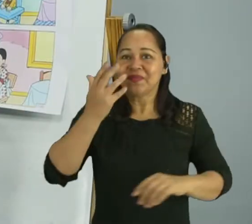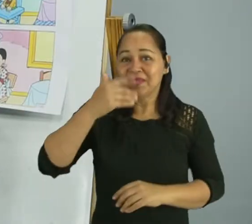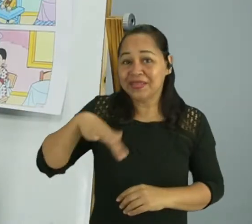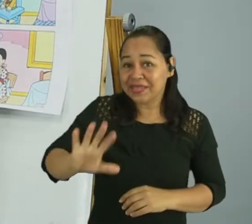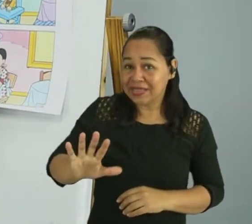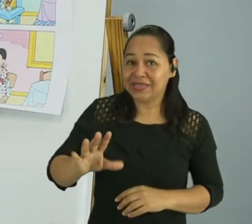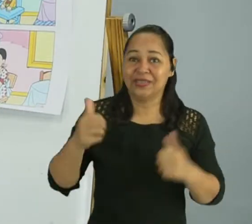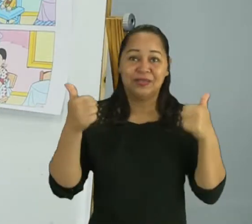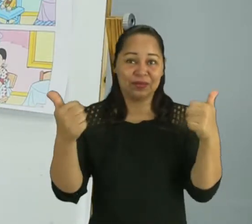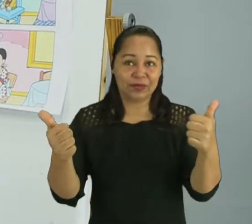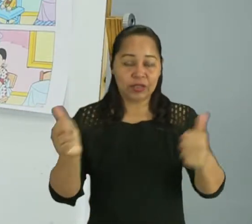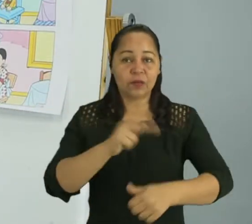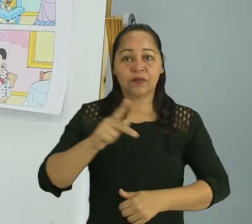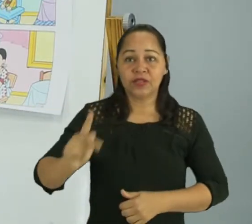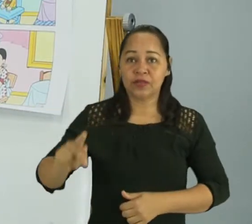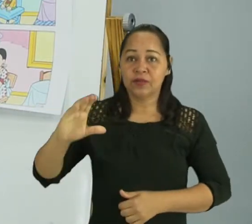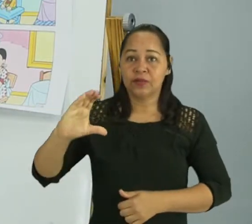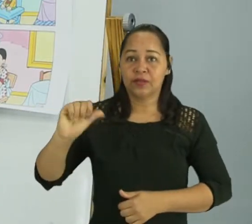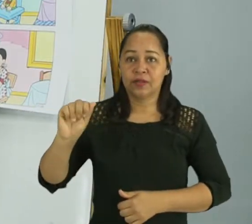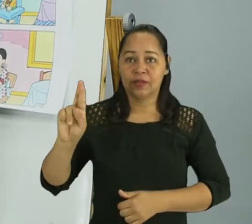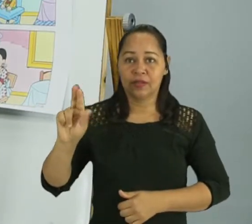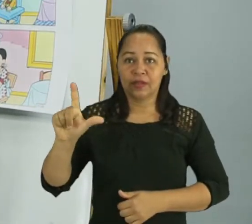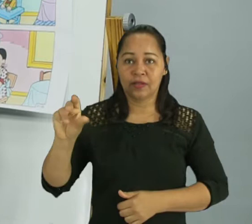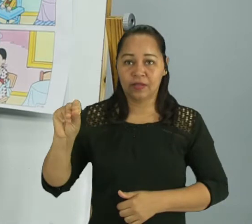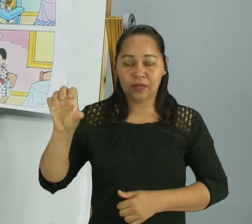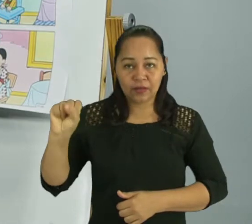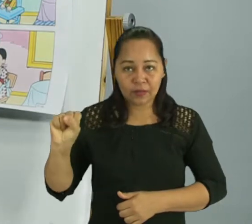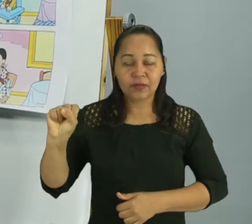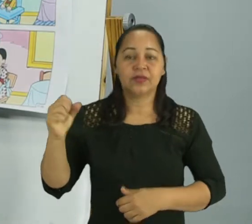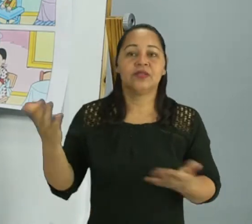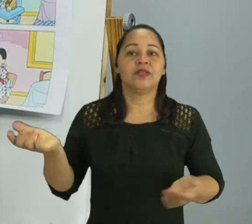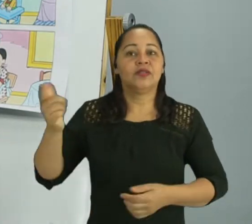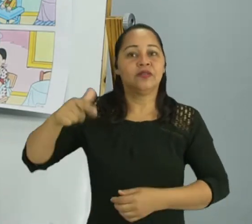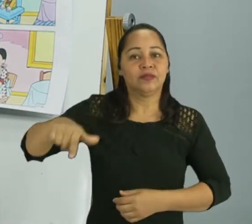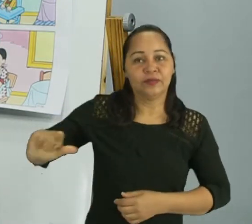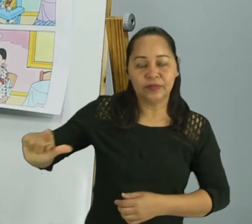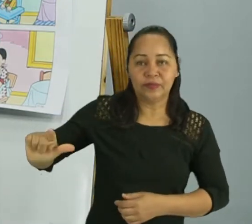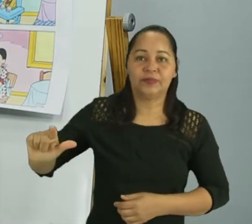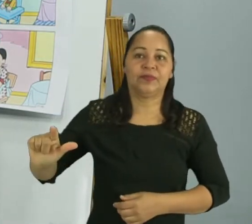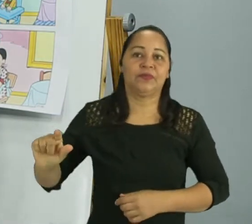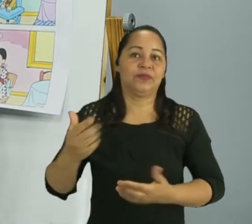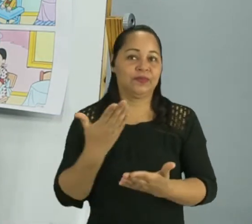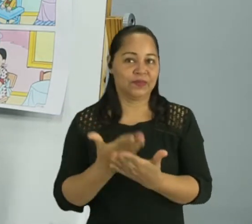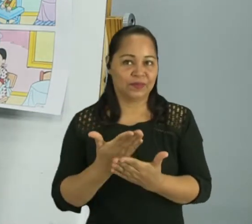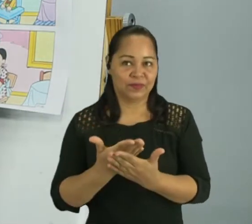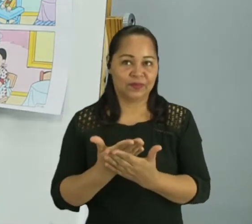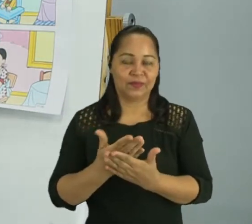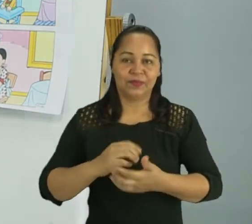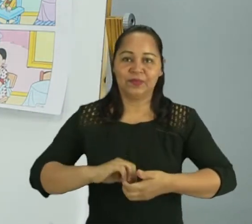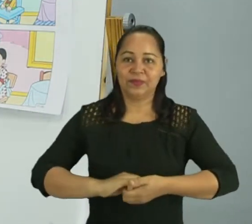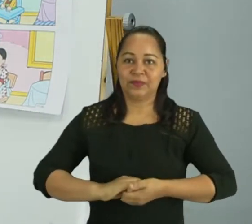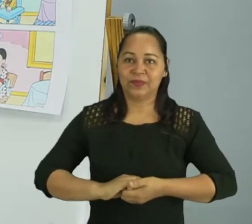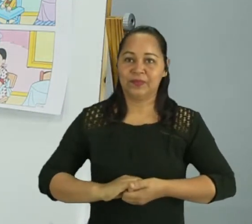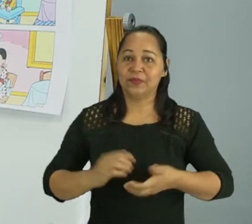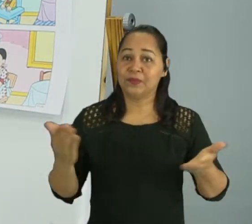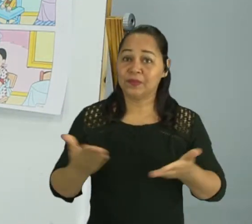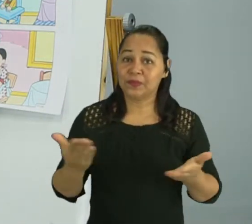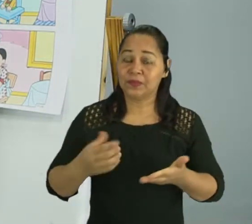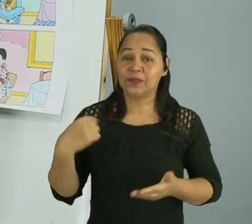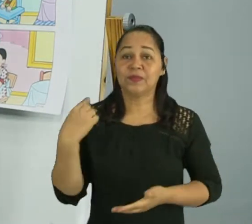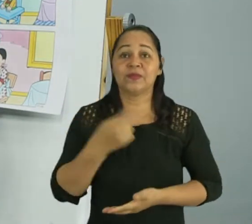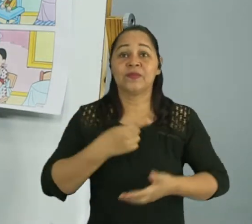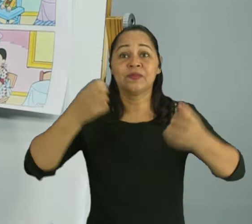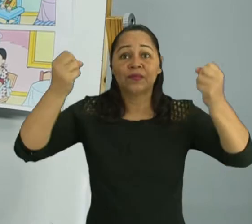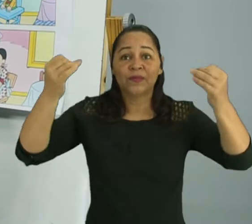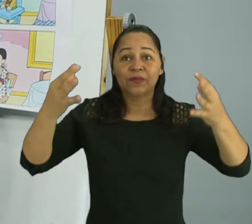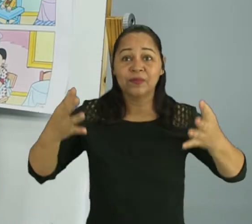Olá, crianças, tudo bem? Eu sou o professor Carlos Lima e estou aqui novamente com vocês para mais uma aula. Hoje